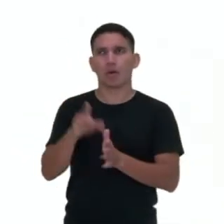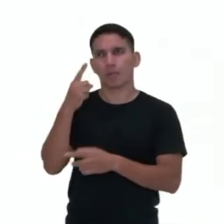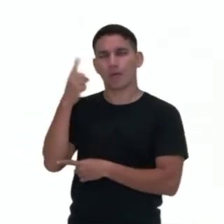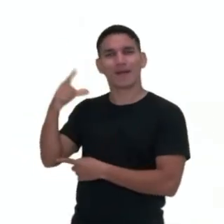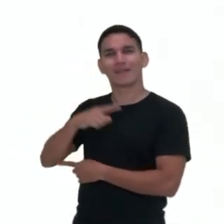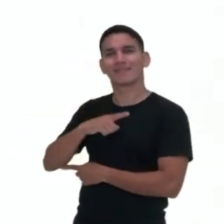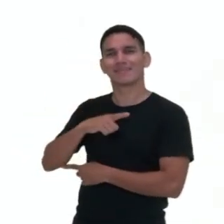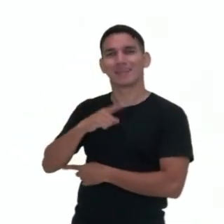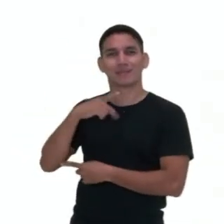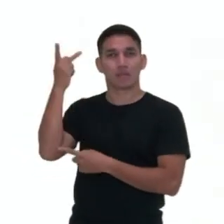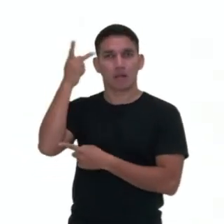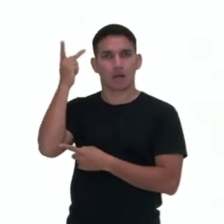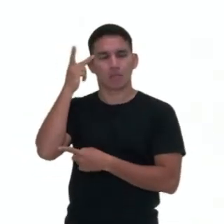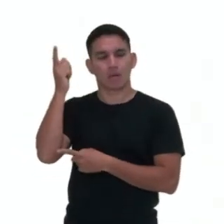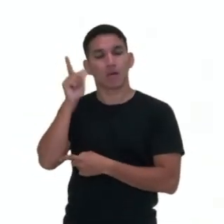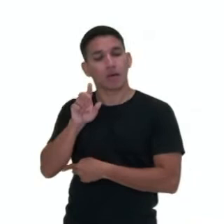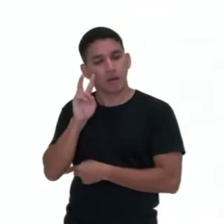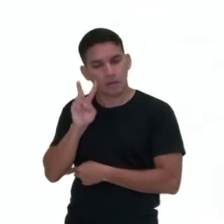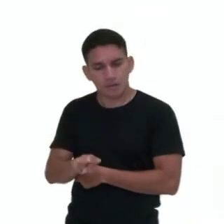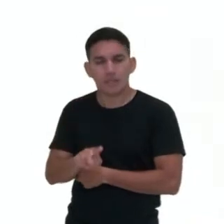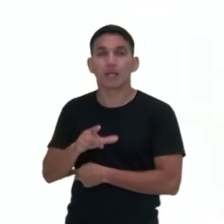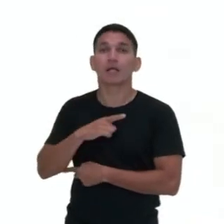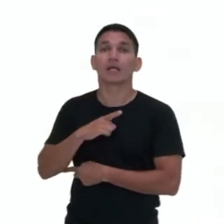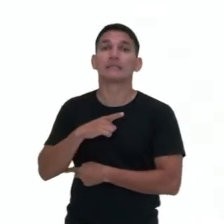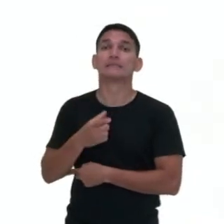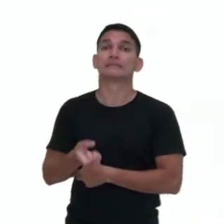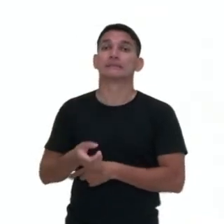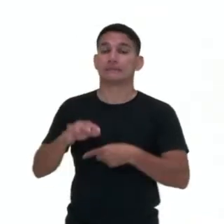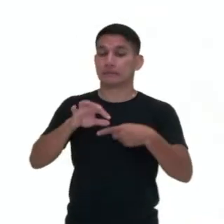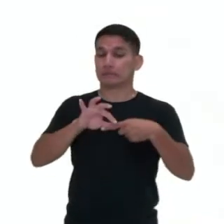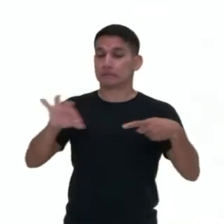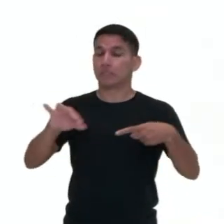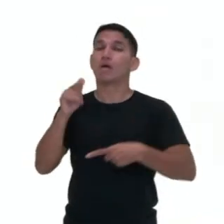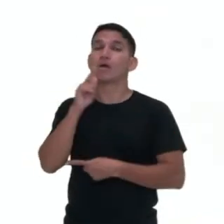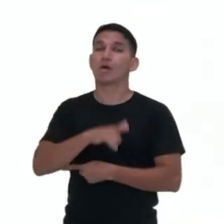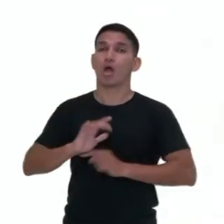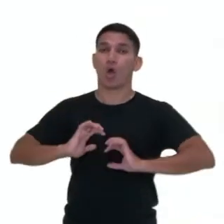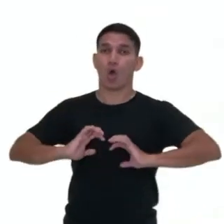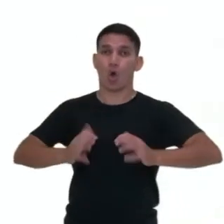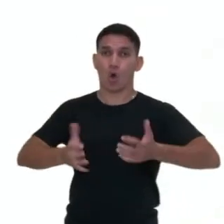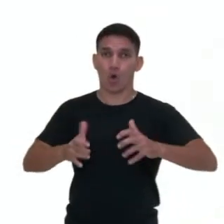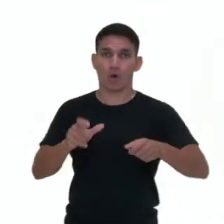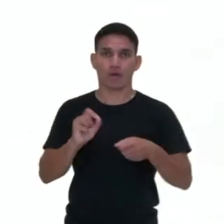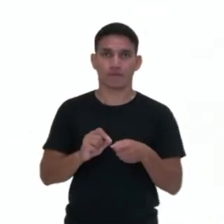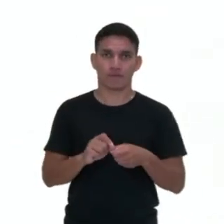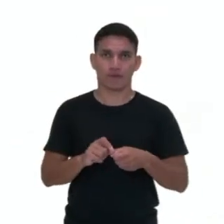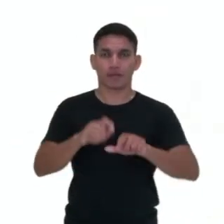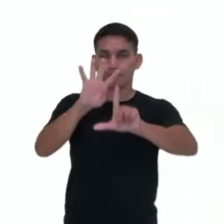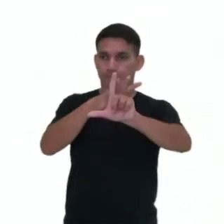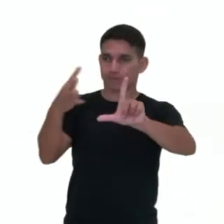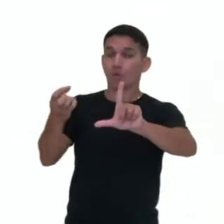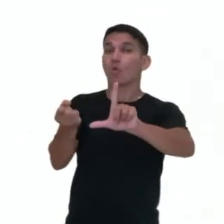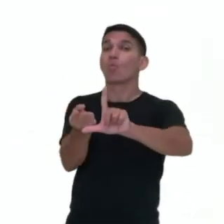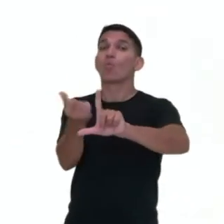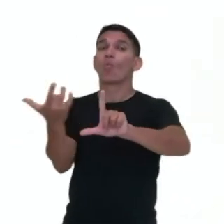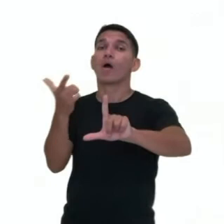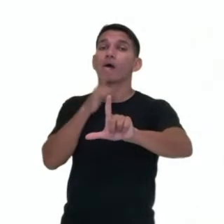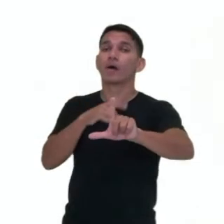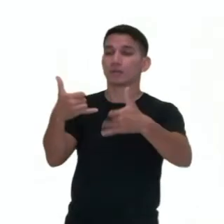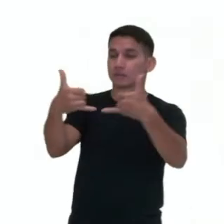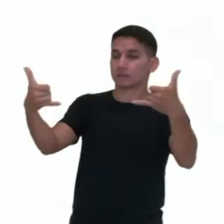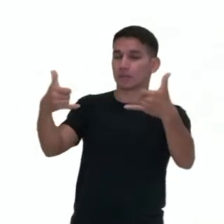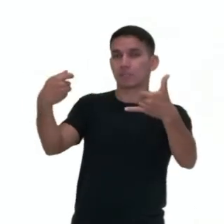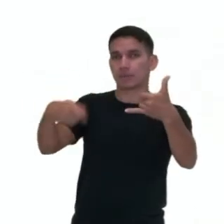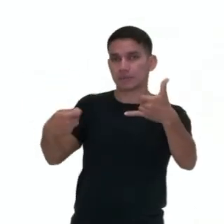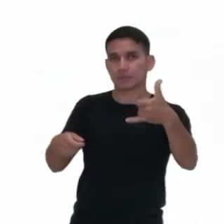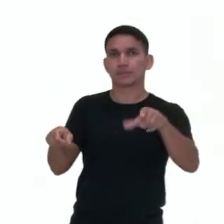Paulo, precisa de eixos e rodas para os 3 modelos que produz. A tabela 1 mostra a quantidade de eixos e